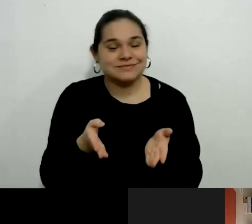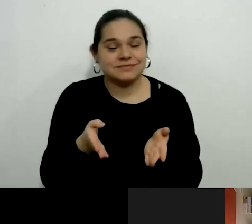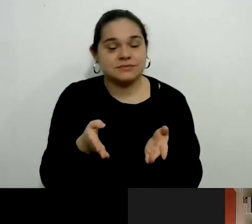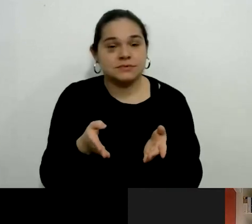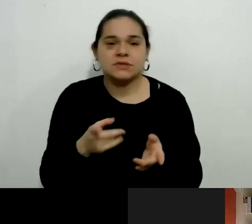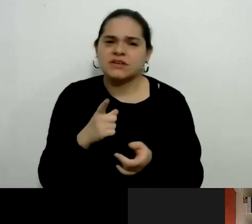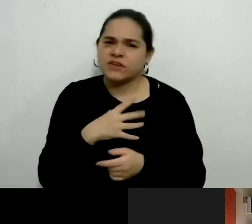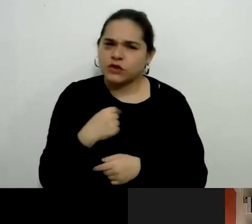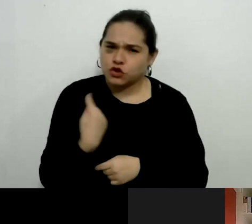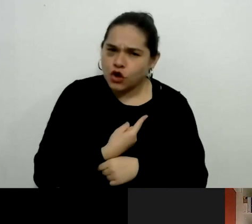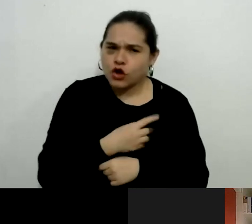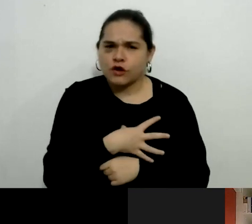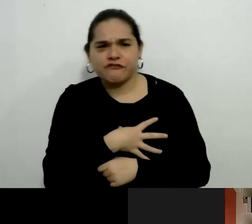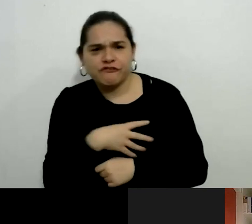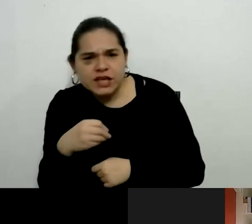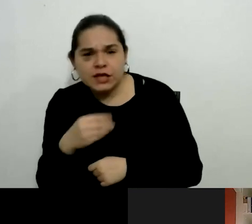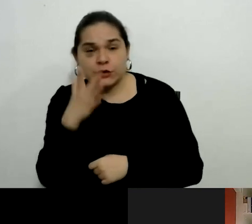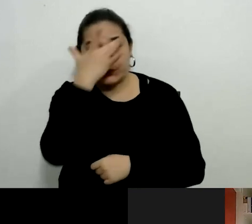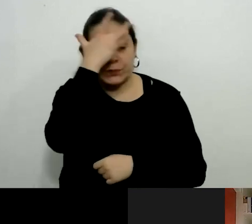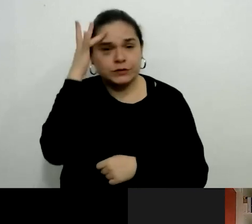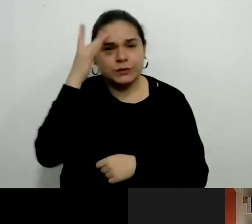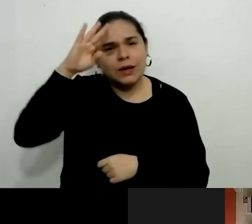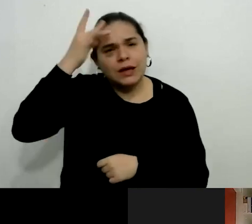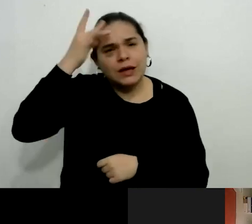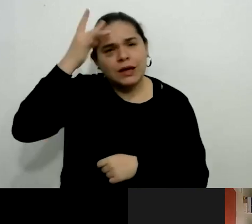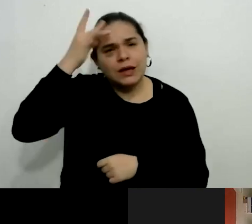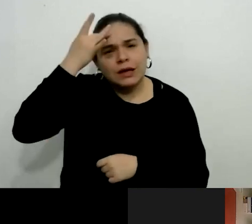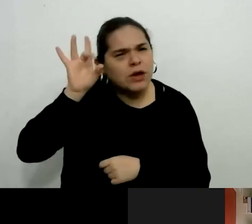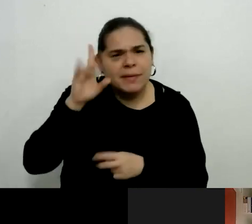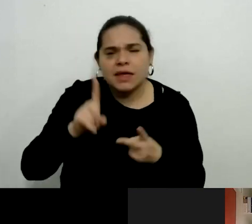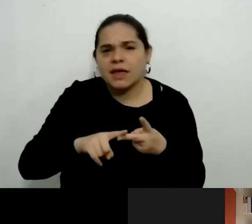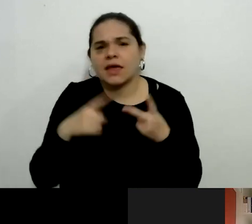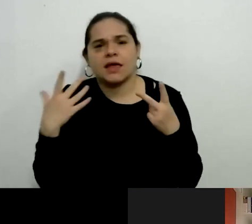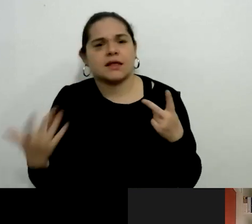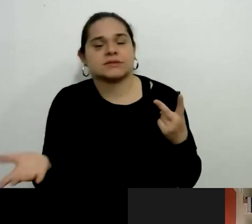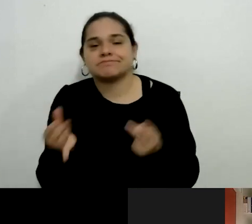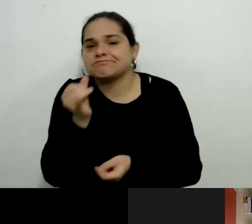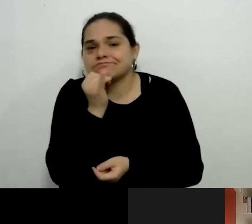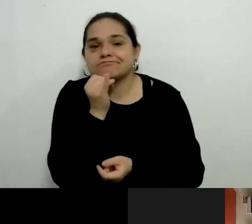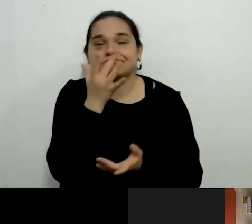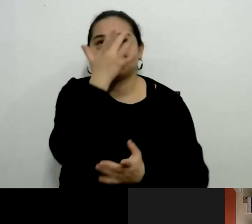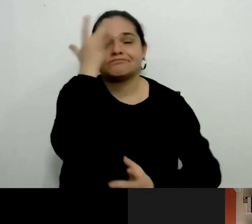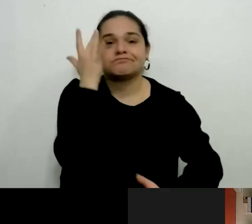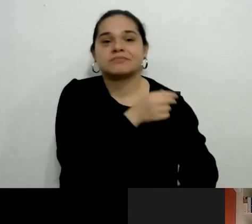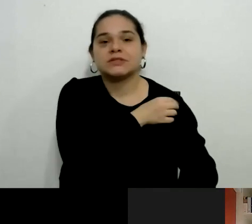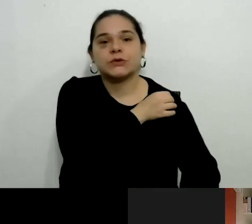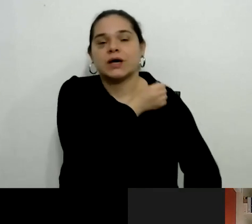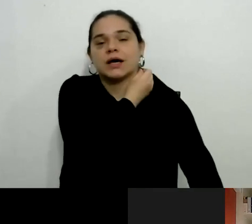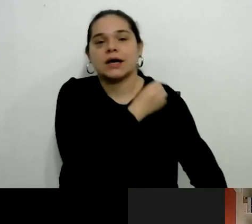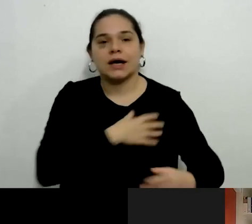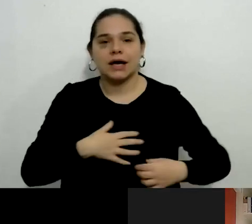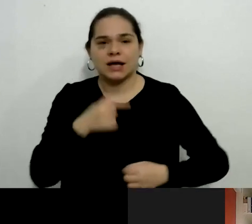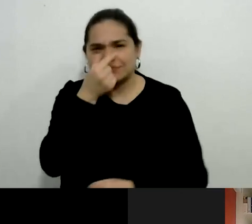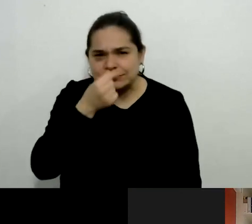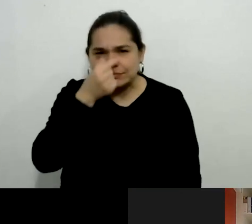filhos, alguém que está com dor de cabeça, está com... Vamos dar um exemplo lá. A pessoa tem rinite.